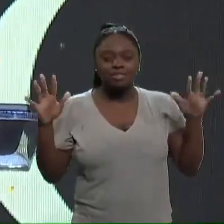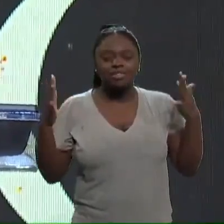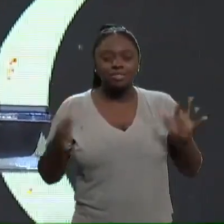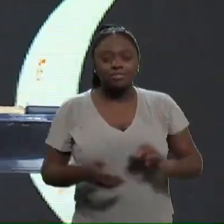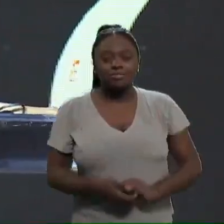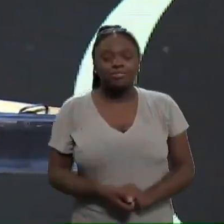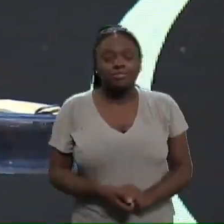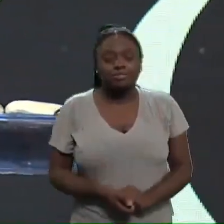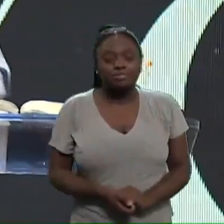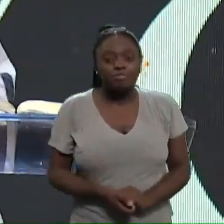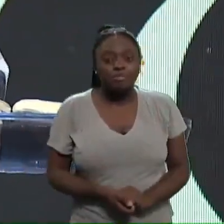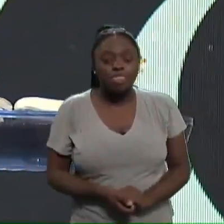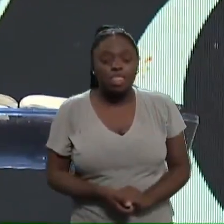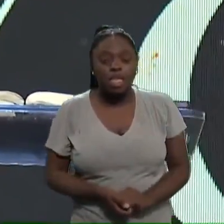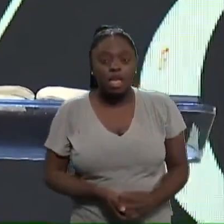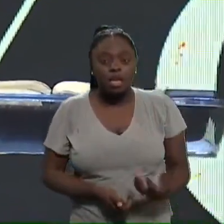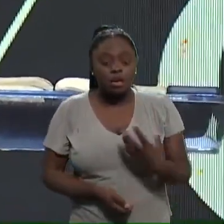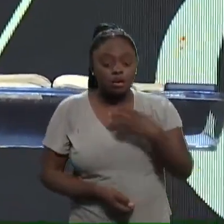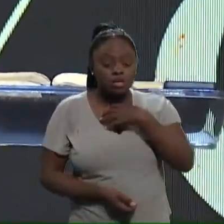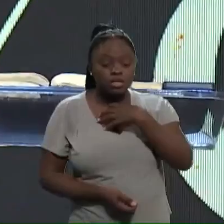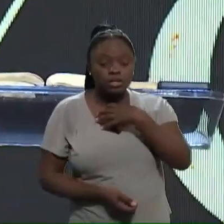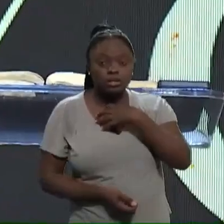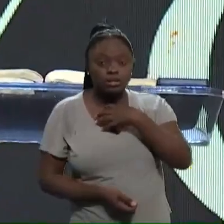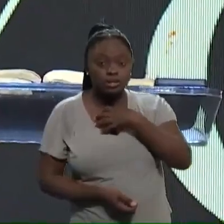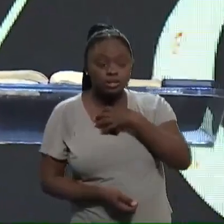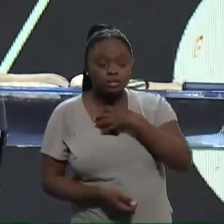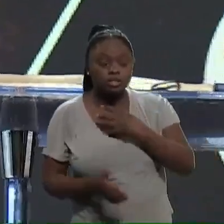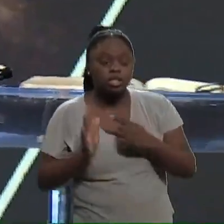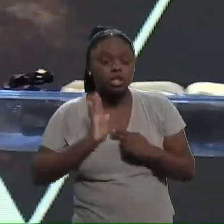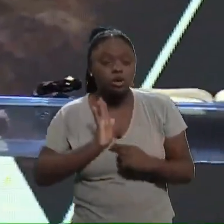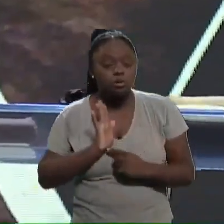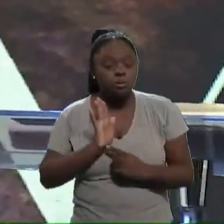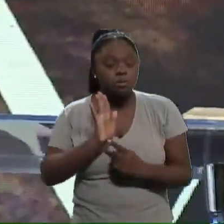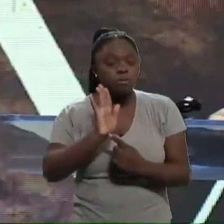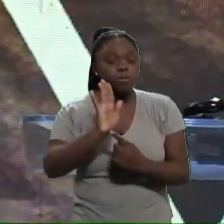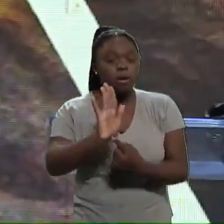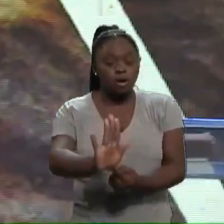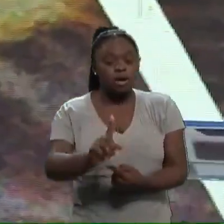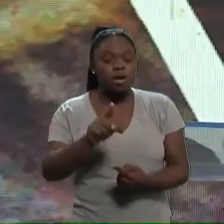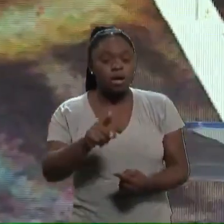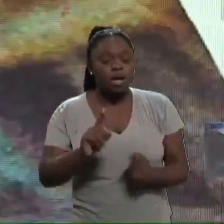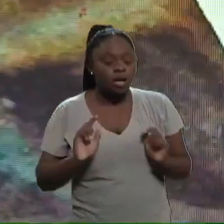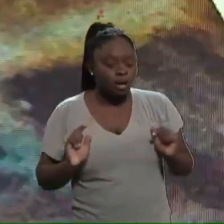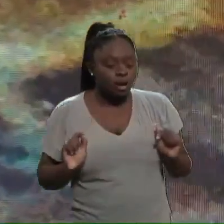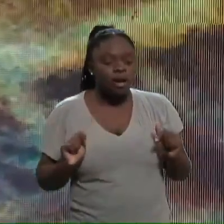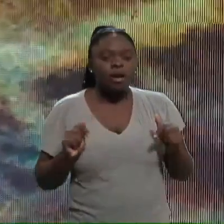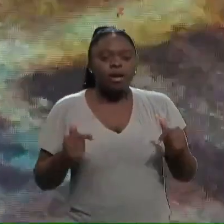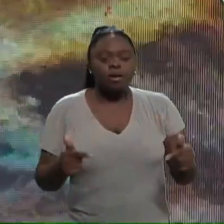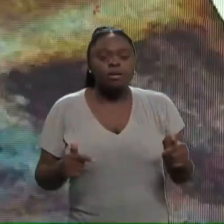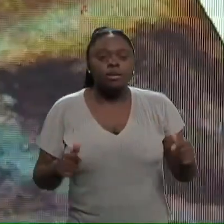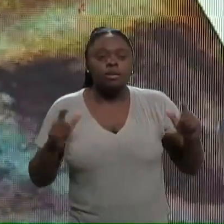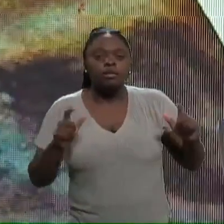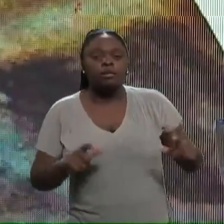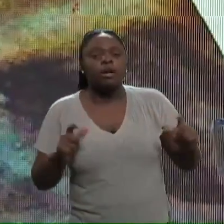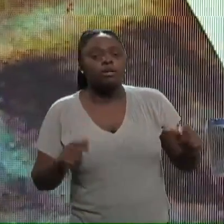Os sentidos aguçados permitem que você se posicione num lugar onde não faz